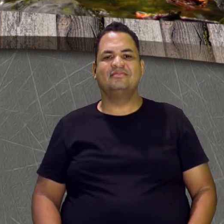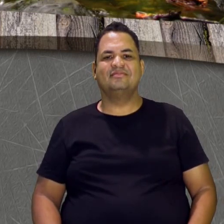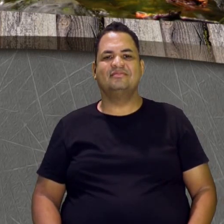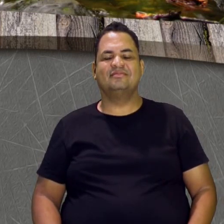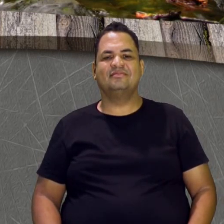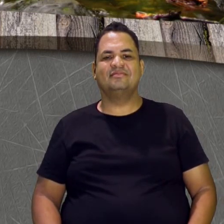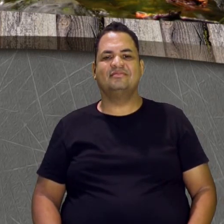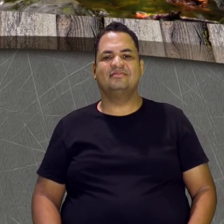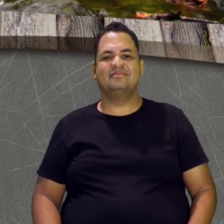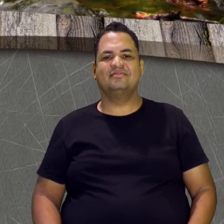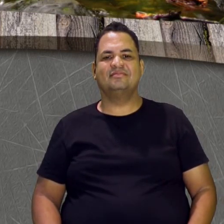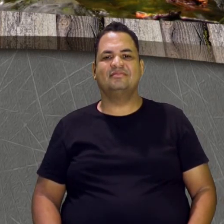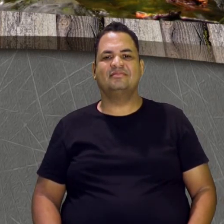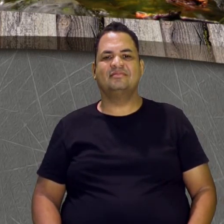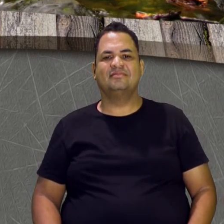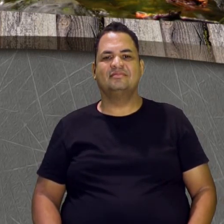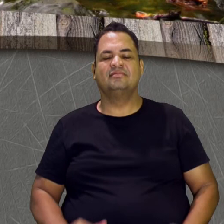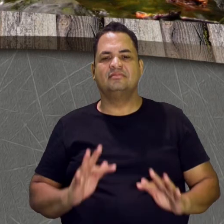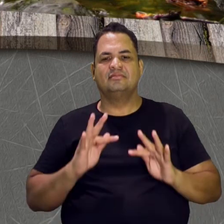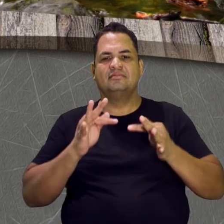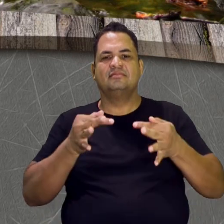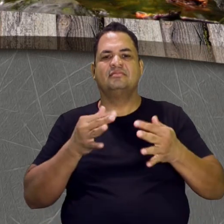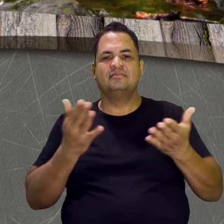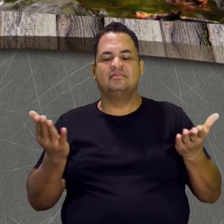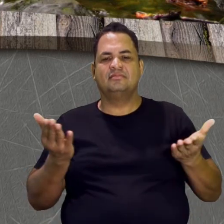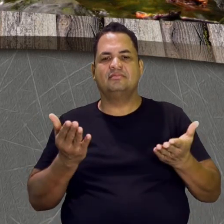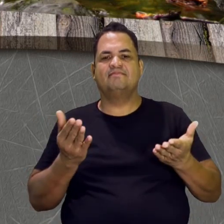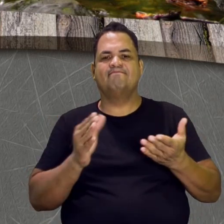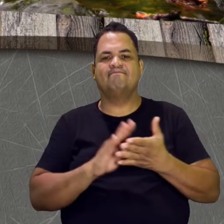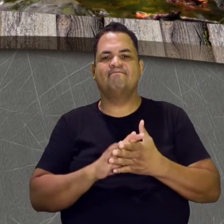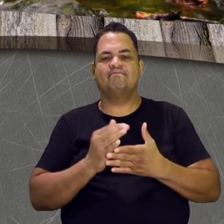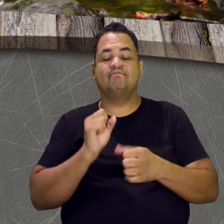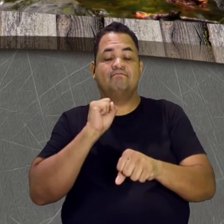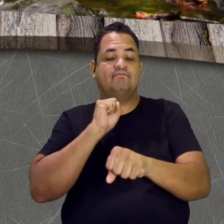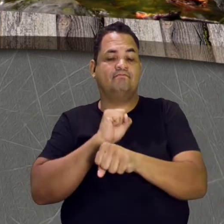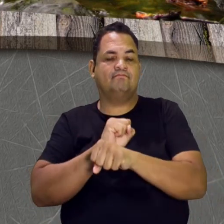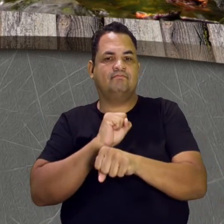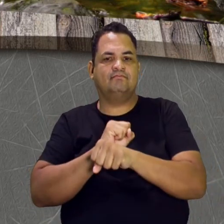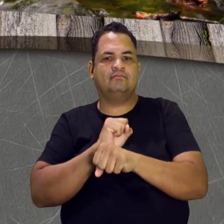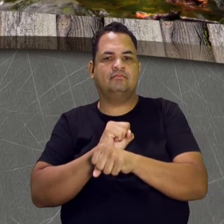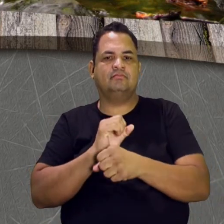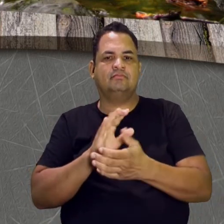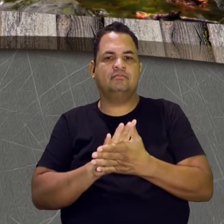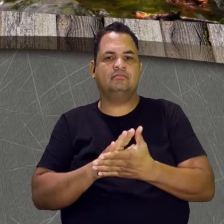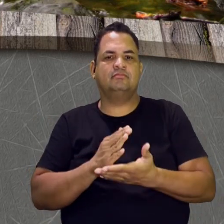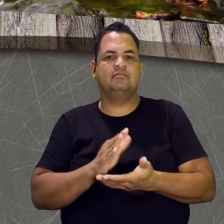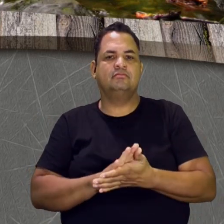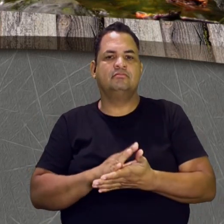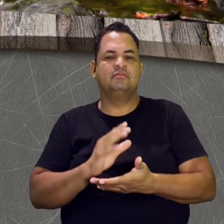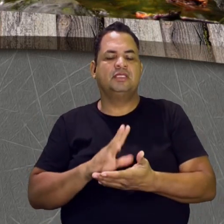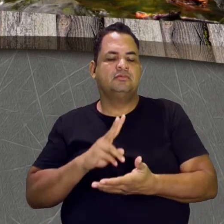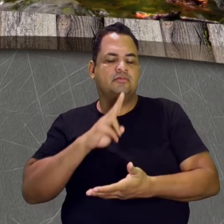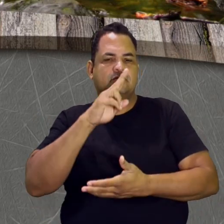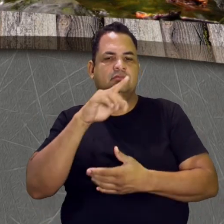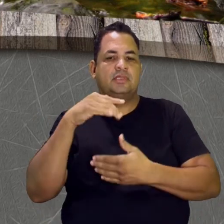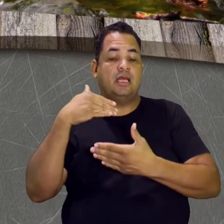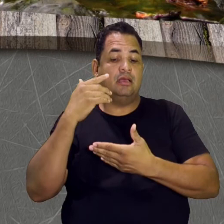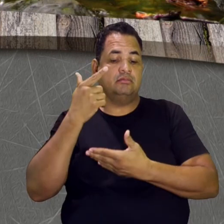última aula, mas tudo bem. Aí a gente finaliza aqui pra te aguardar com muita força para